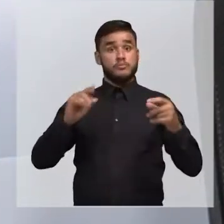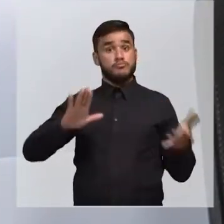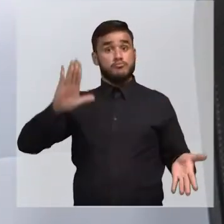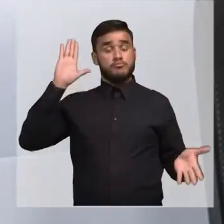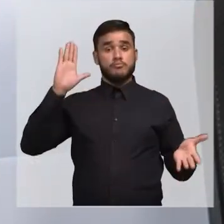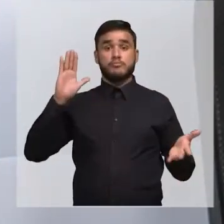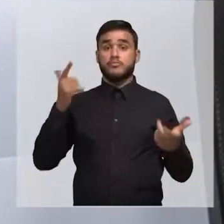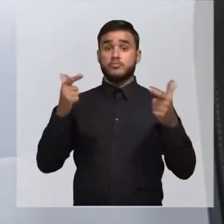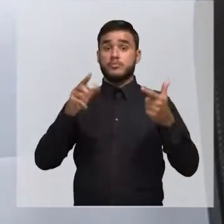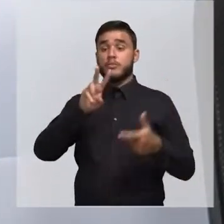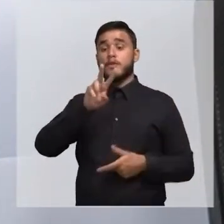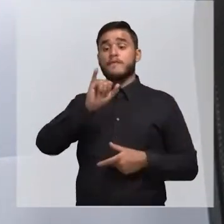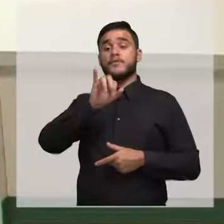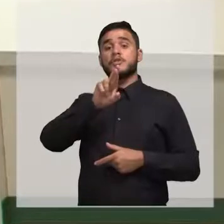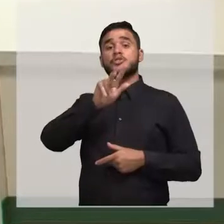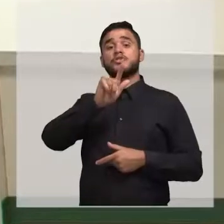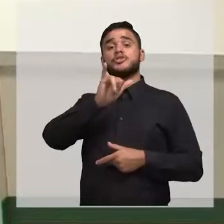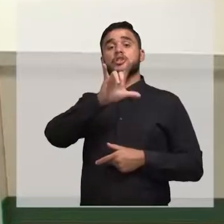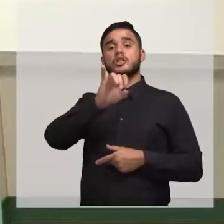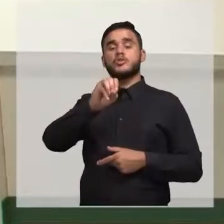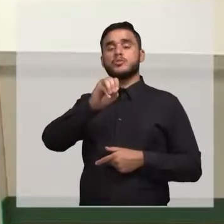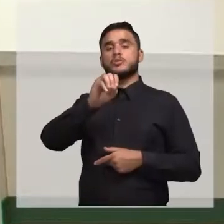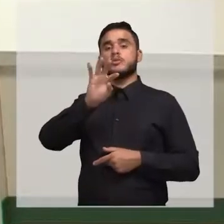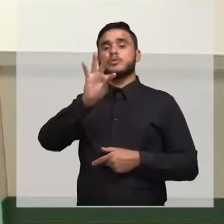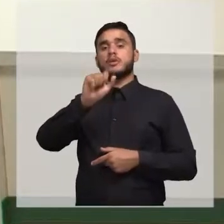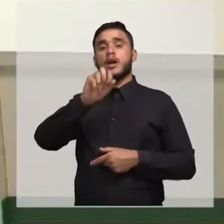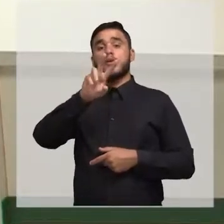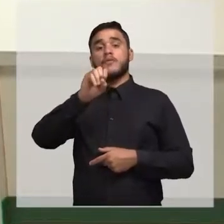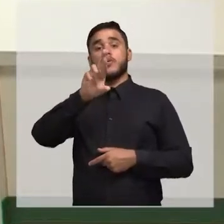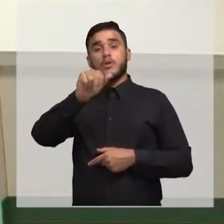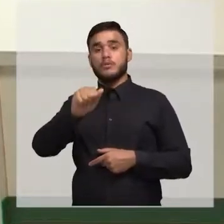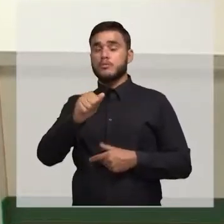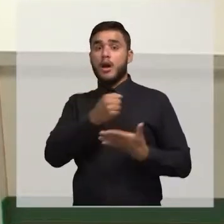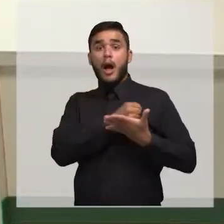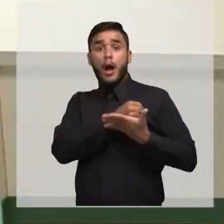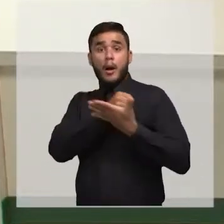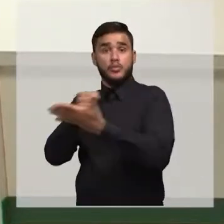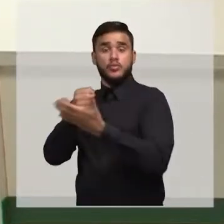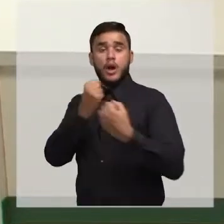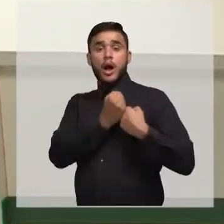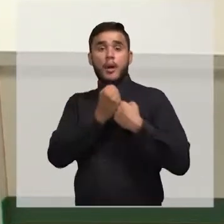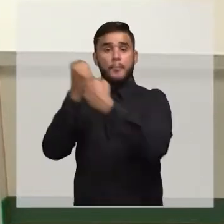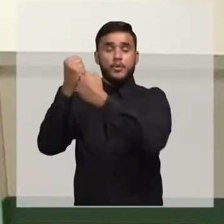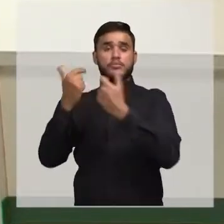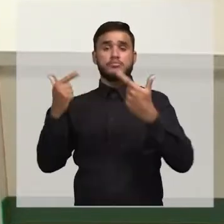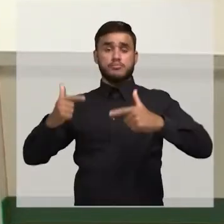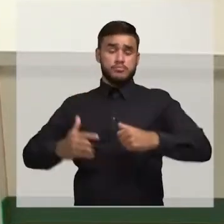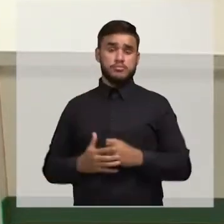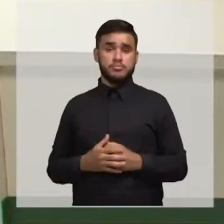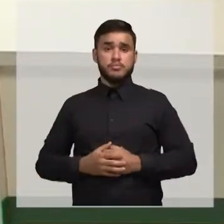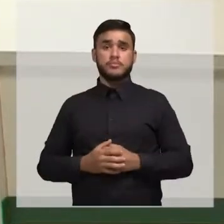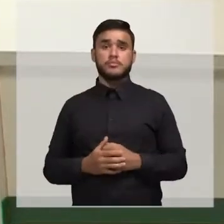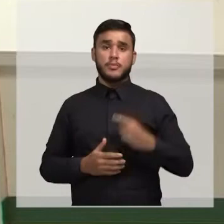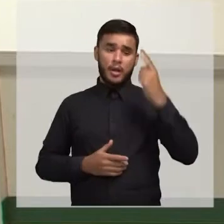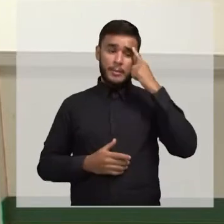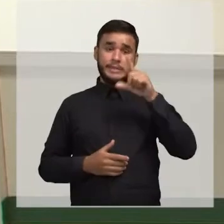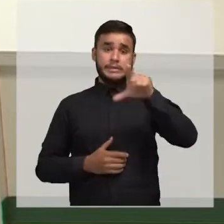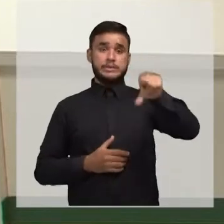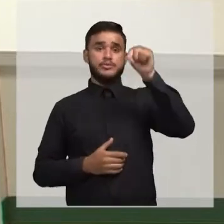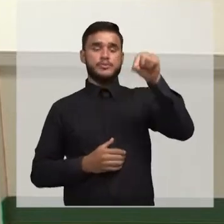de Virgílio Távora. Era o voto Camarão. Ele não, na realidade, o cara que estava lá não votava nele. Para poder eleger o Mauro, ele elegeu o